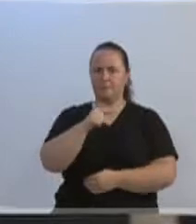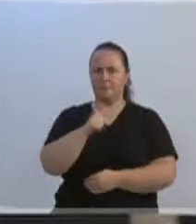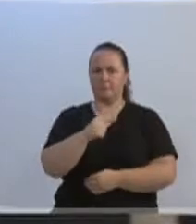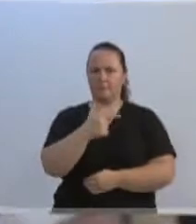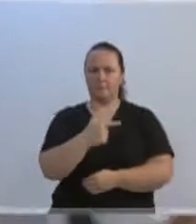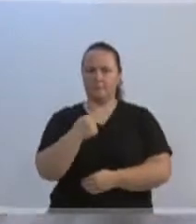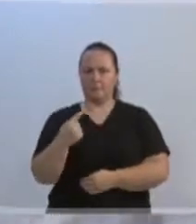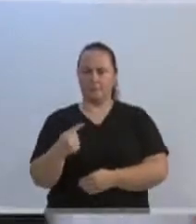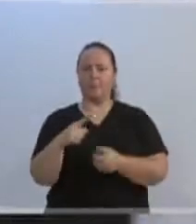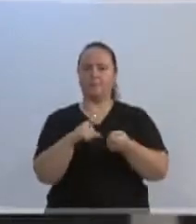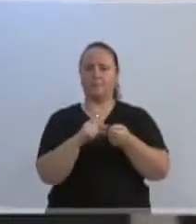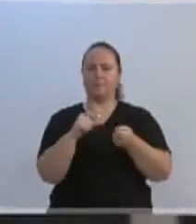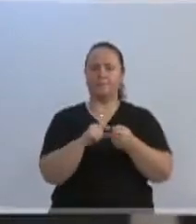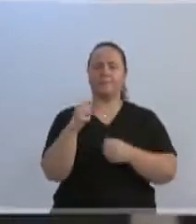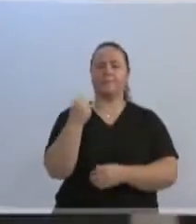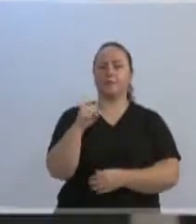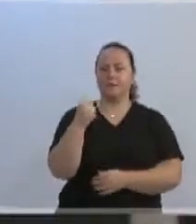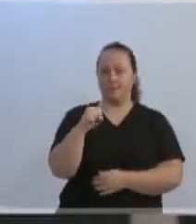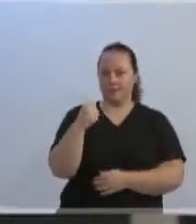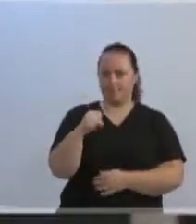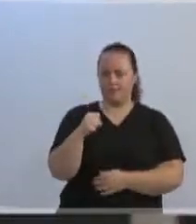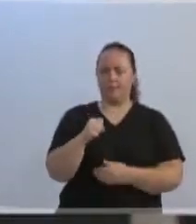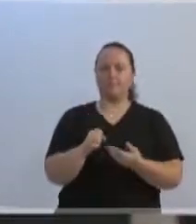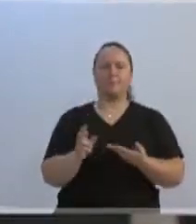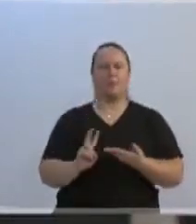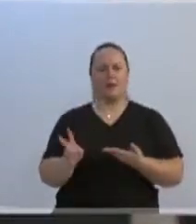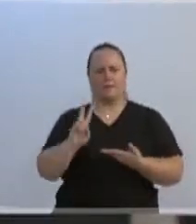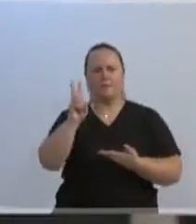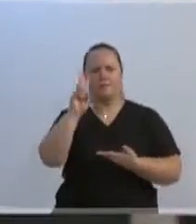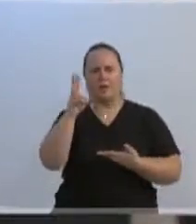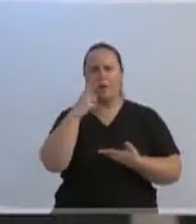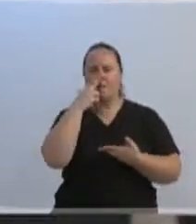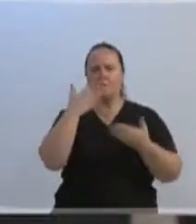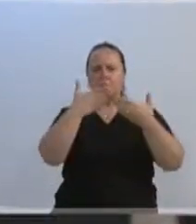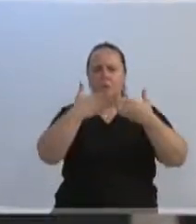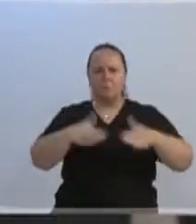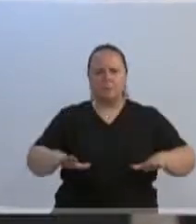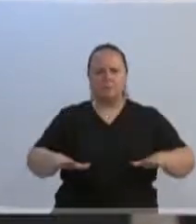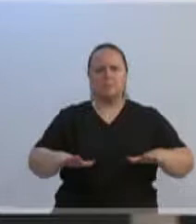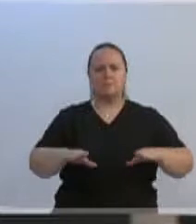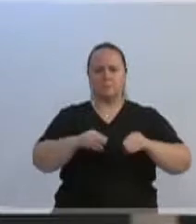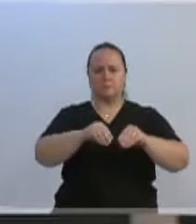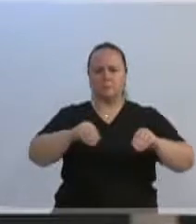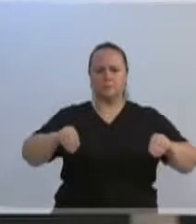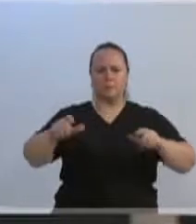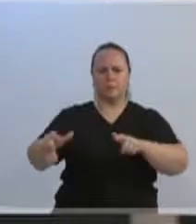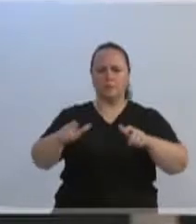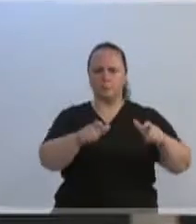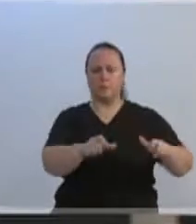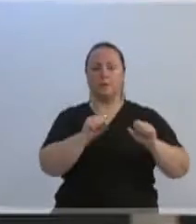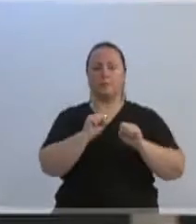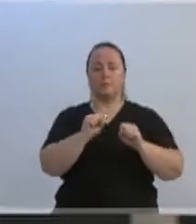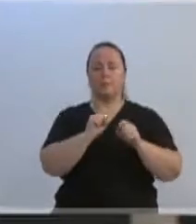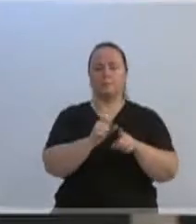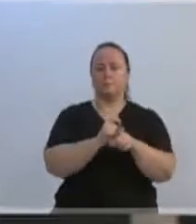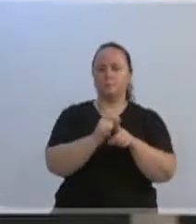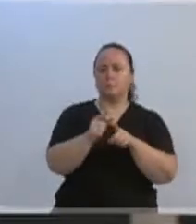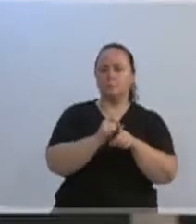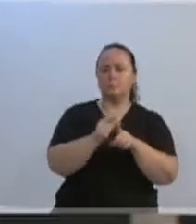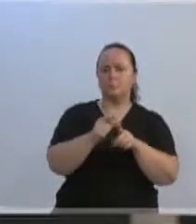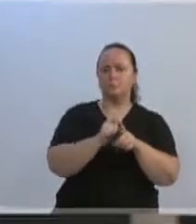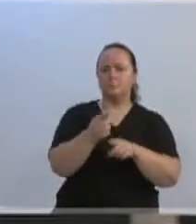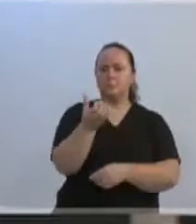artigo 8º o valor auferido como compensação urbanística poderá ser pago em até 60 parcelas